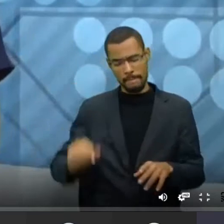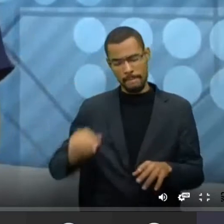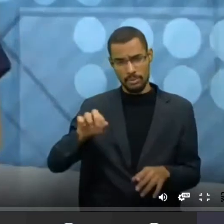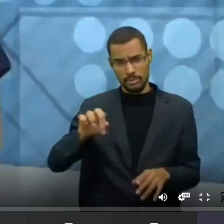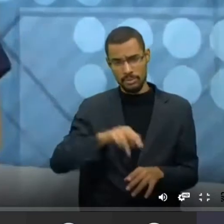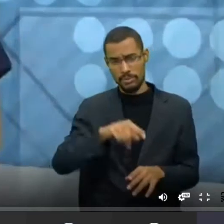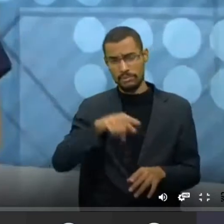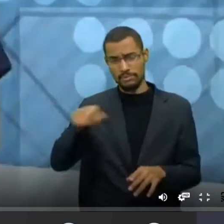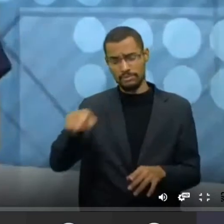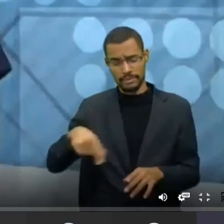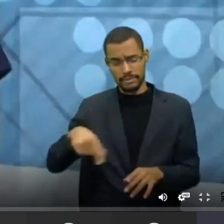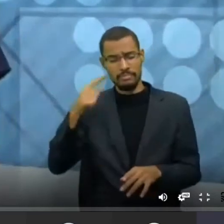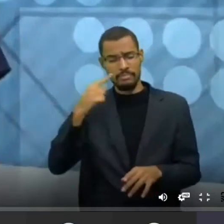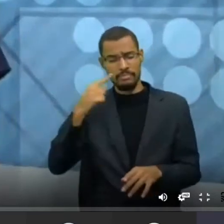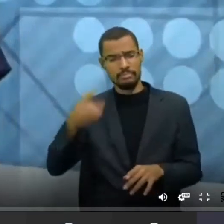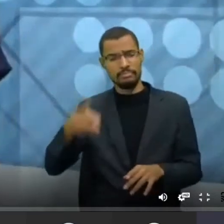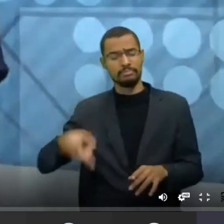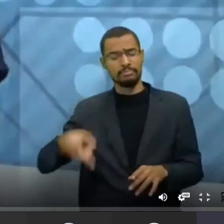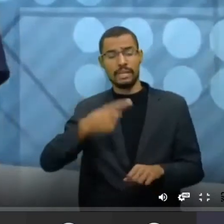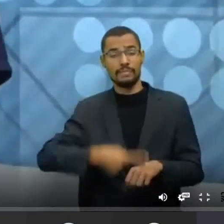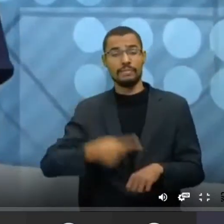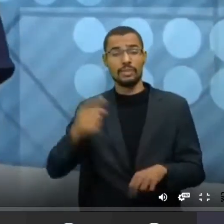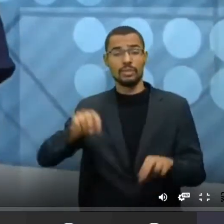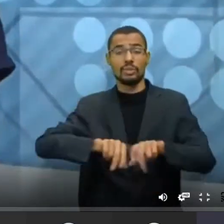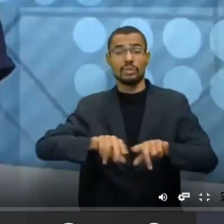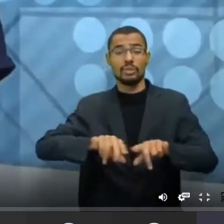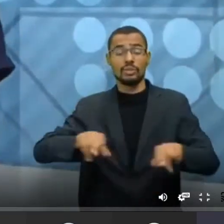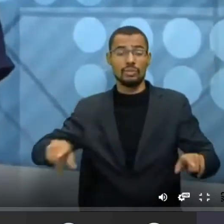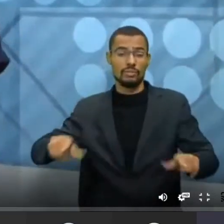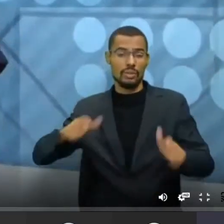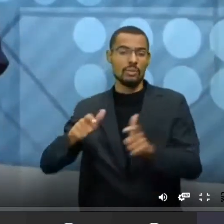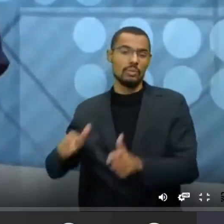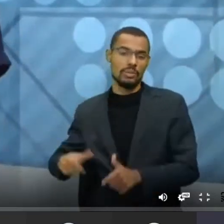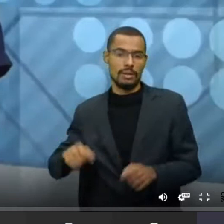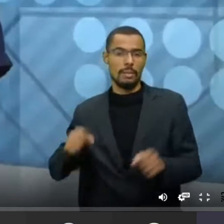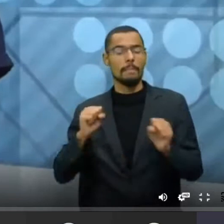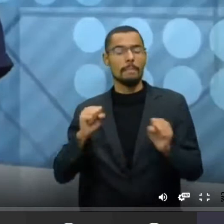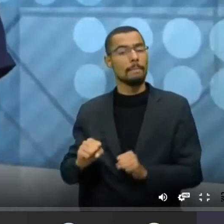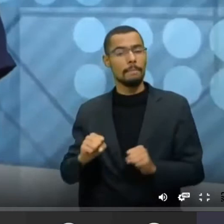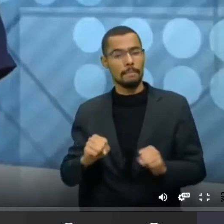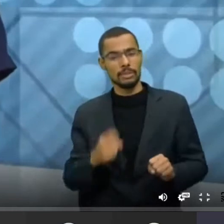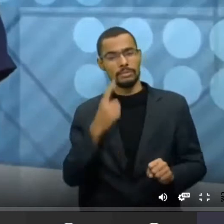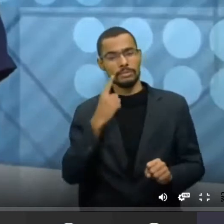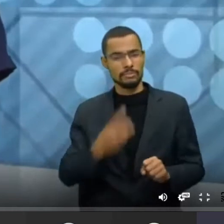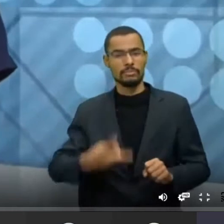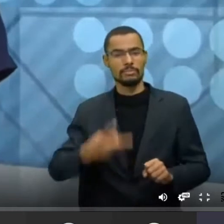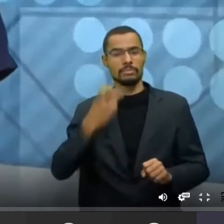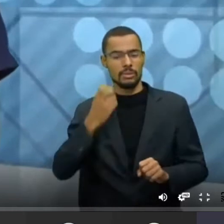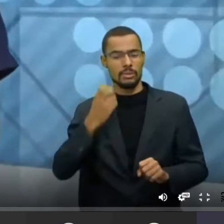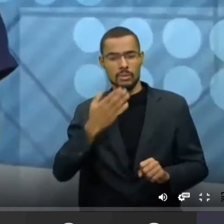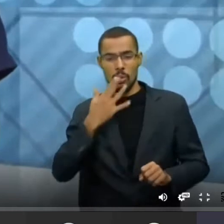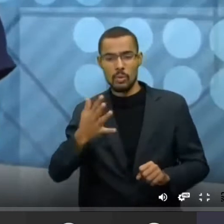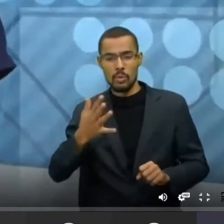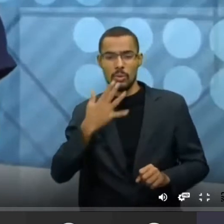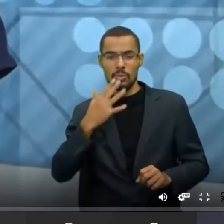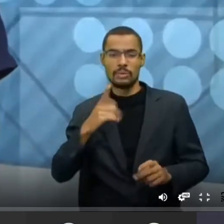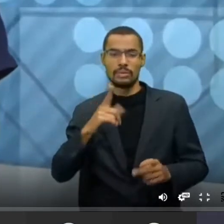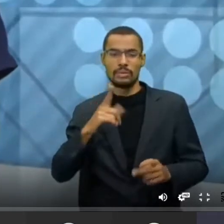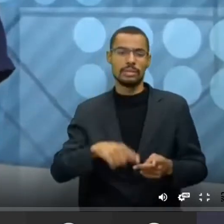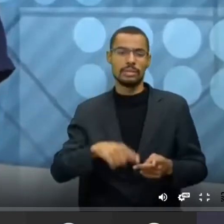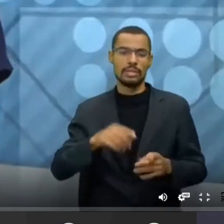vão ver bem distante, então, em 10 vezes, as diferentes regiões que podem ser observadas por coloração, por formato